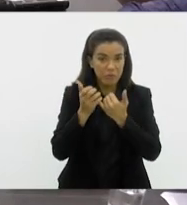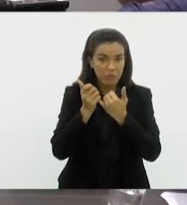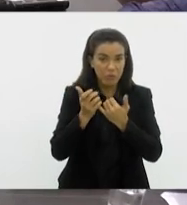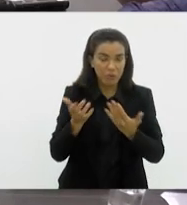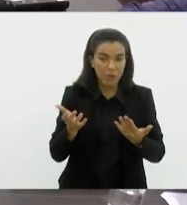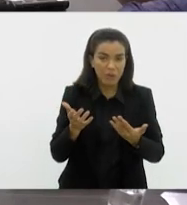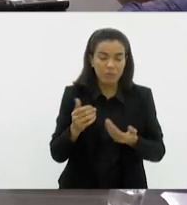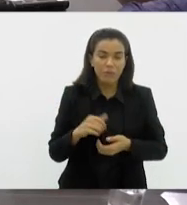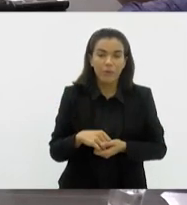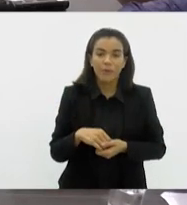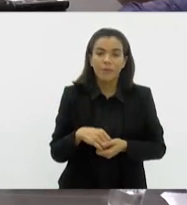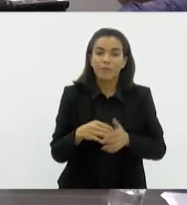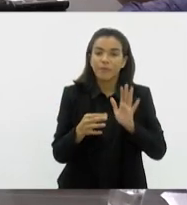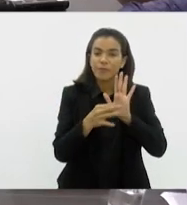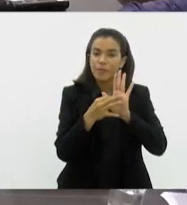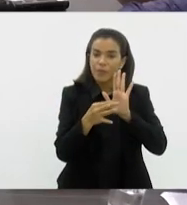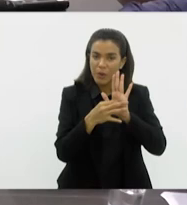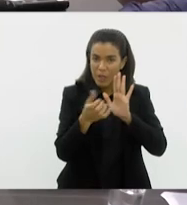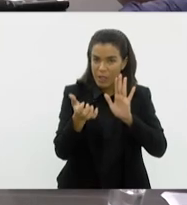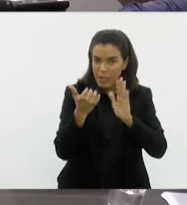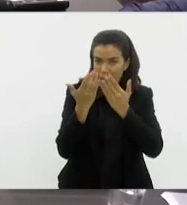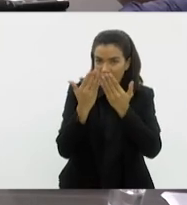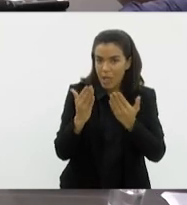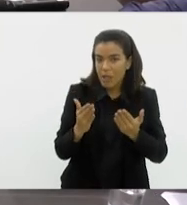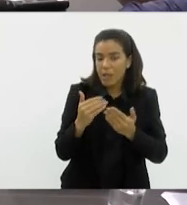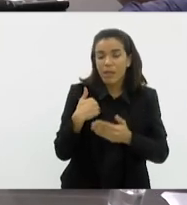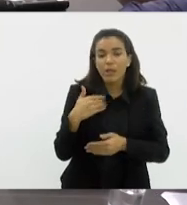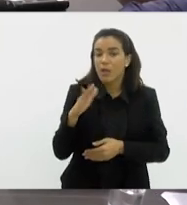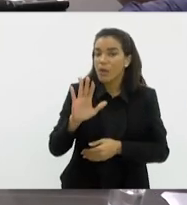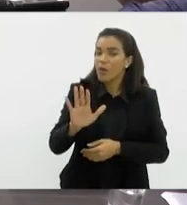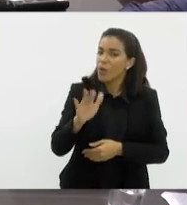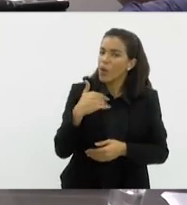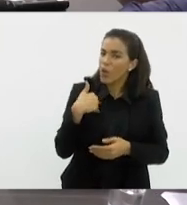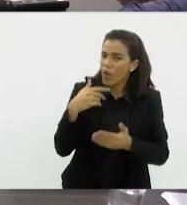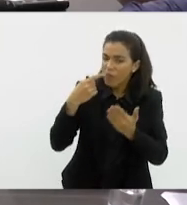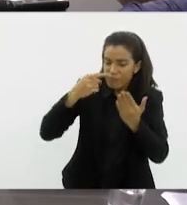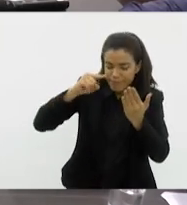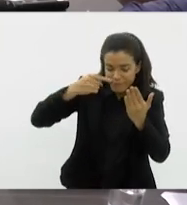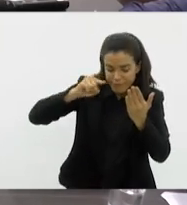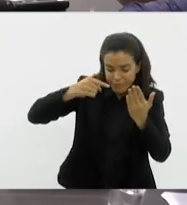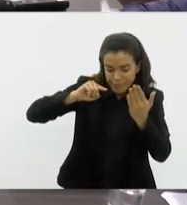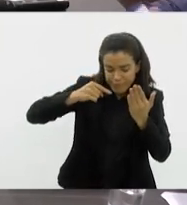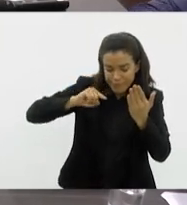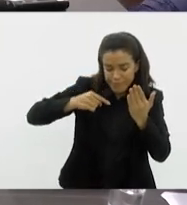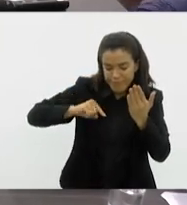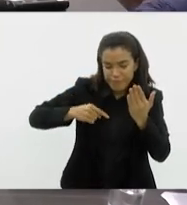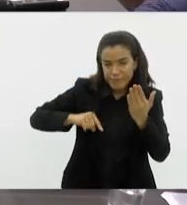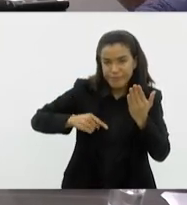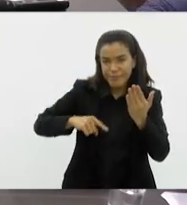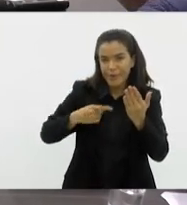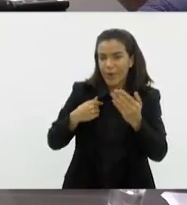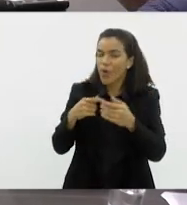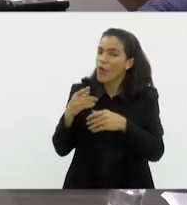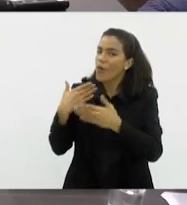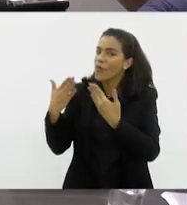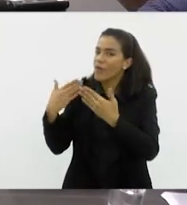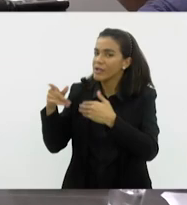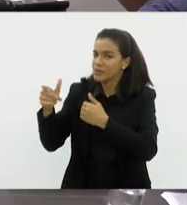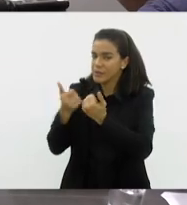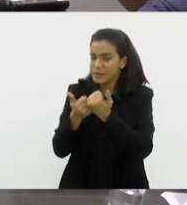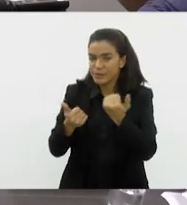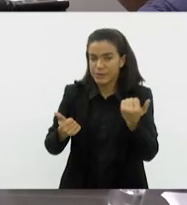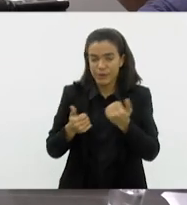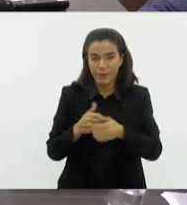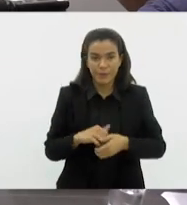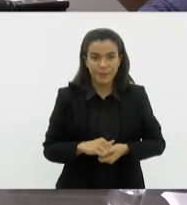É, não parecia... Quer pedir vista, deputado dos povos? Não, não, não. Eu confio nos assessores dela. Então,